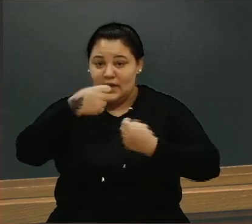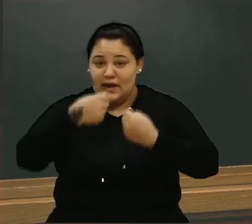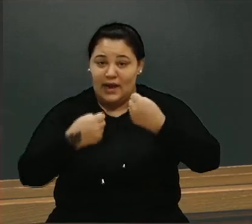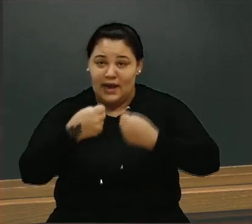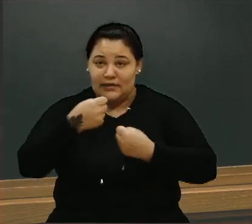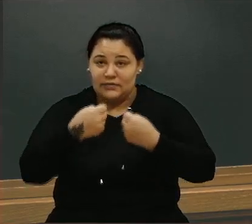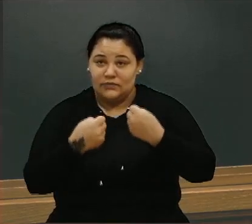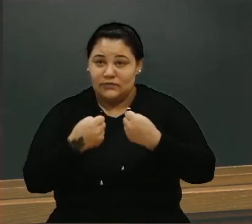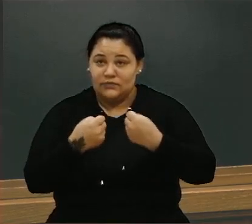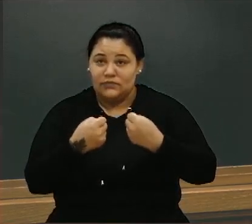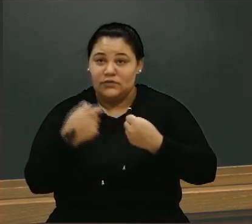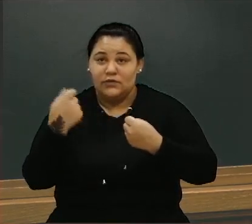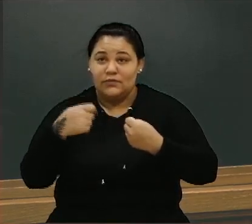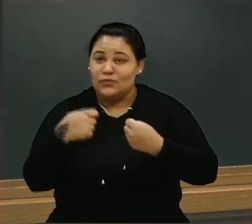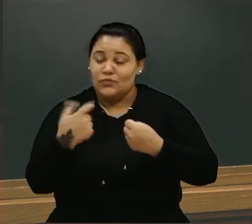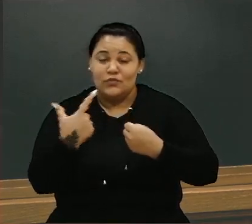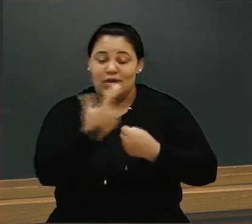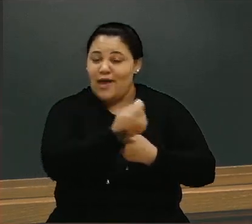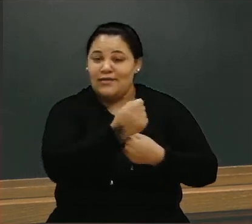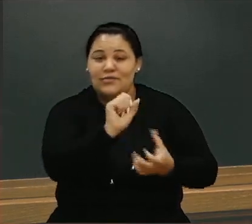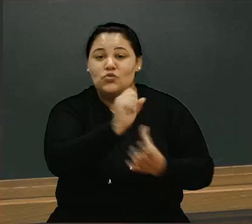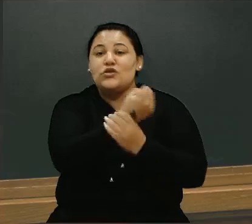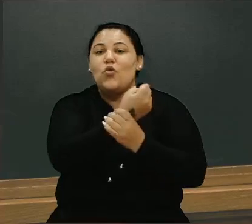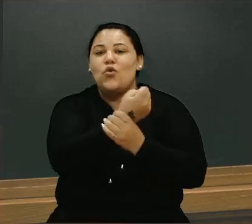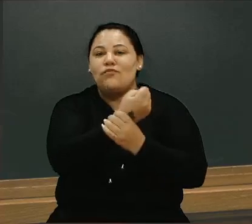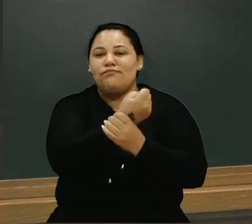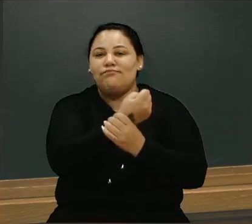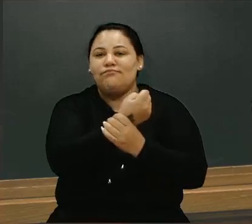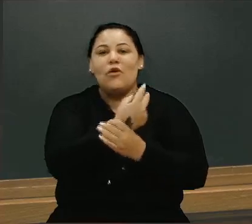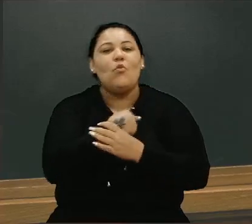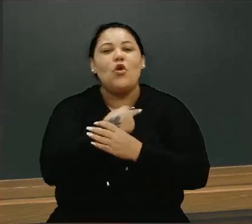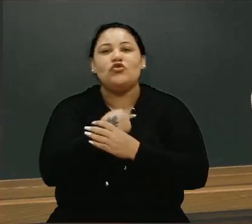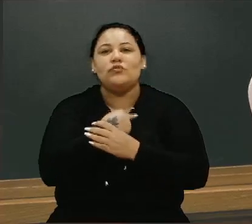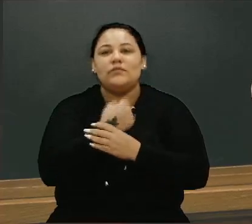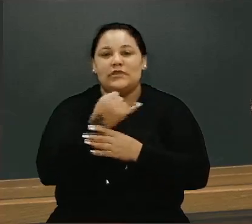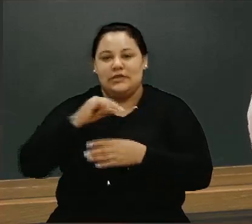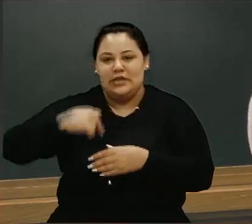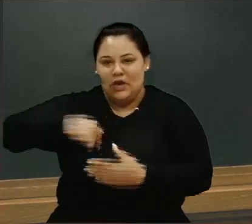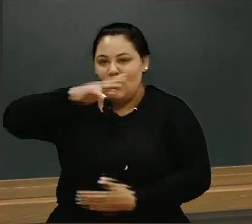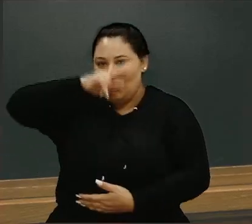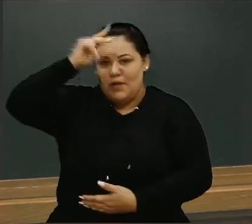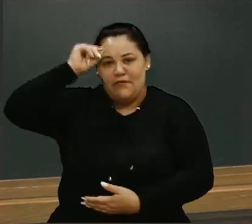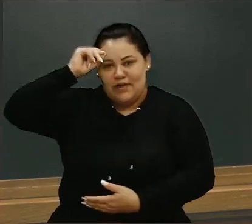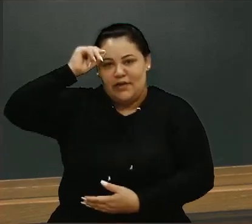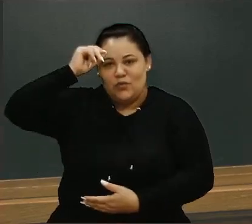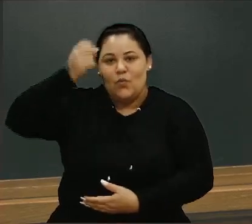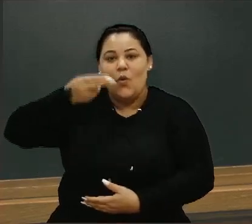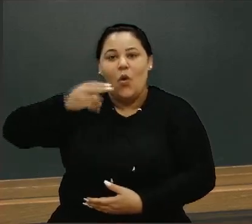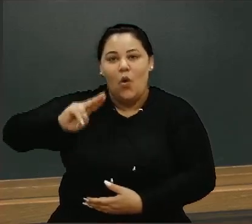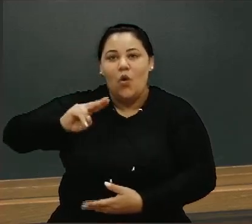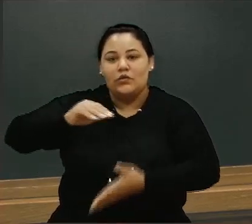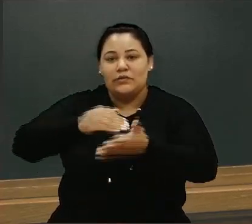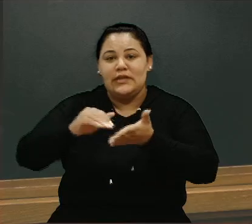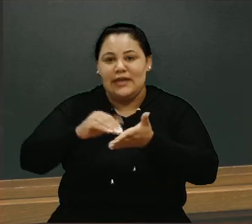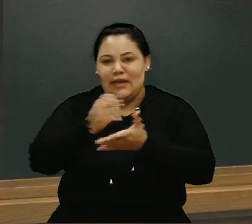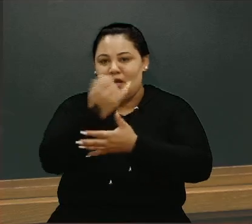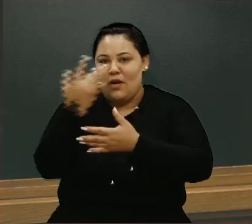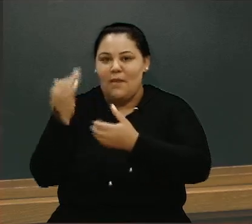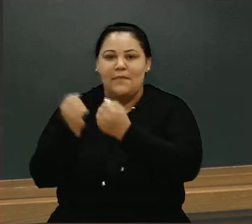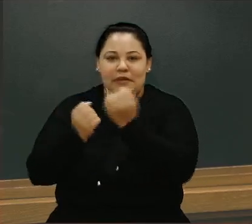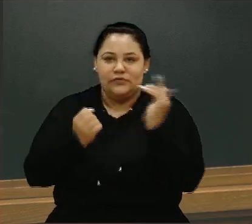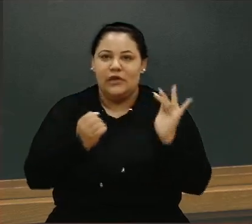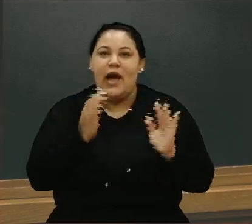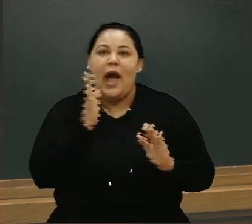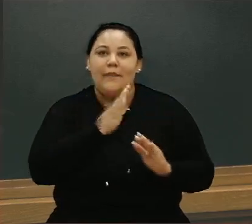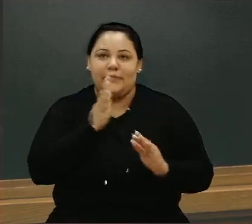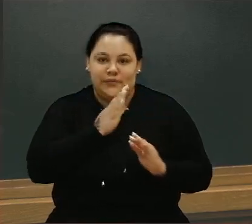deveria sair sem o seguro. Se eu fosse o prefeito, ou se eu fosse o secretário do Meio Ambiente,